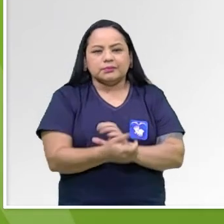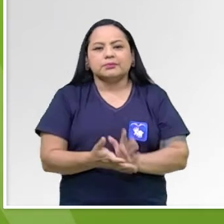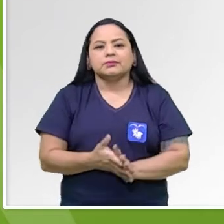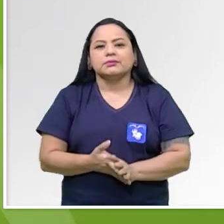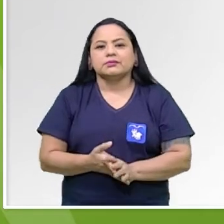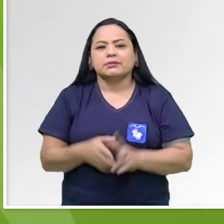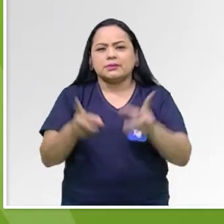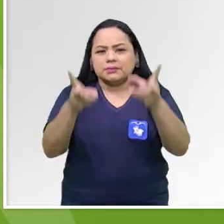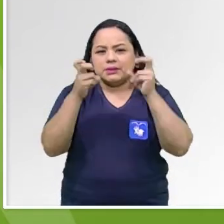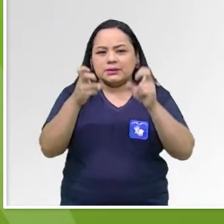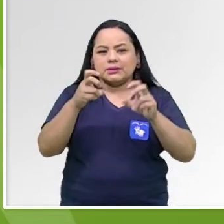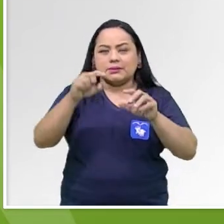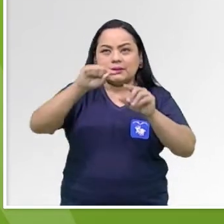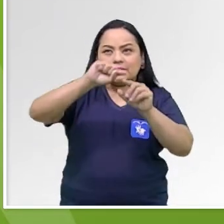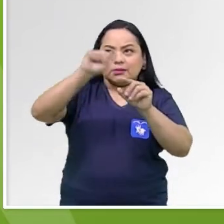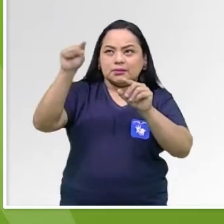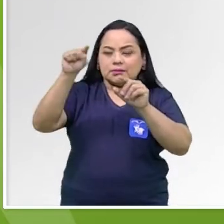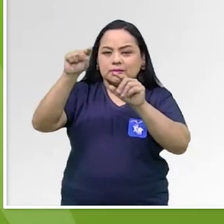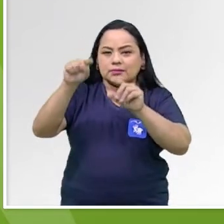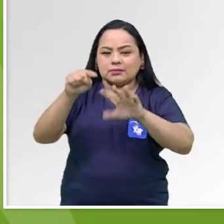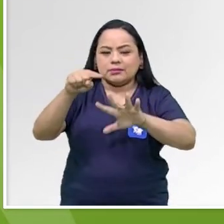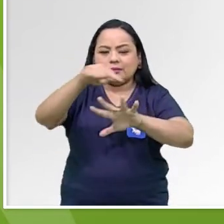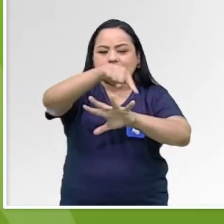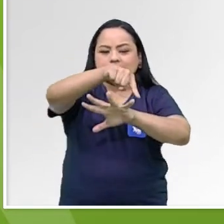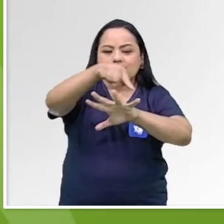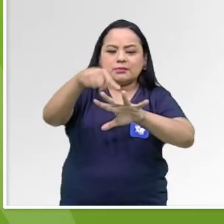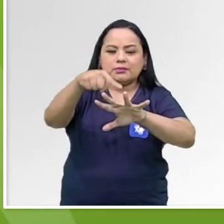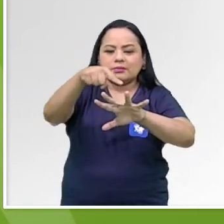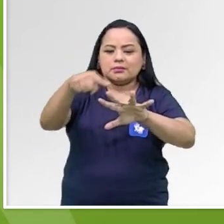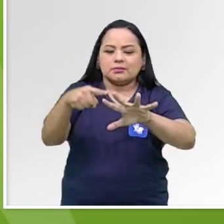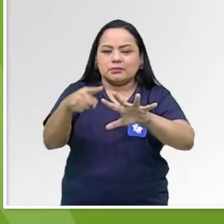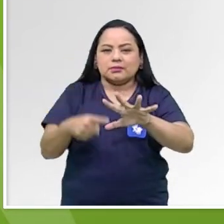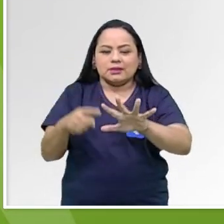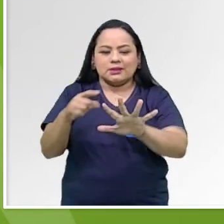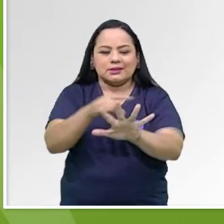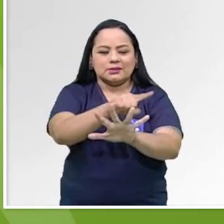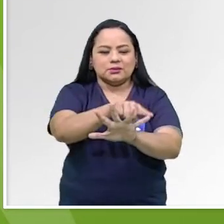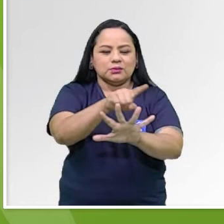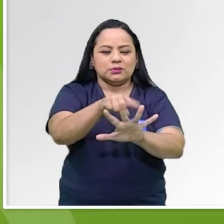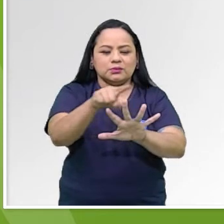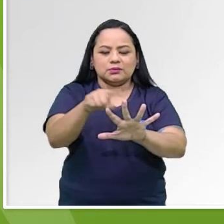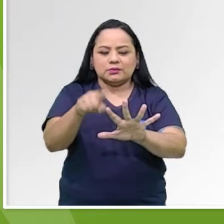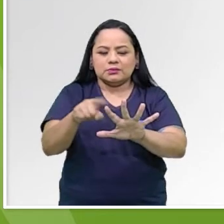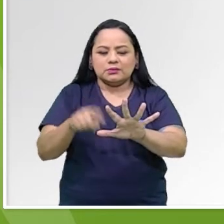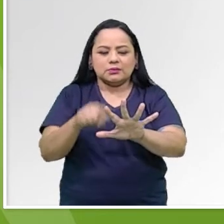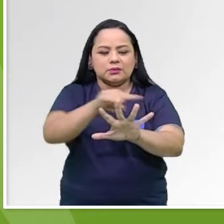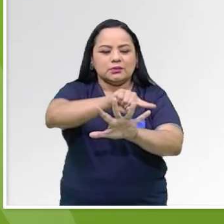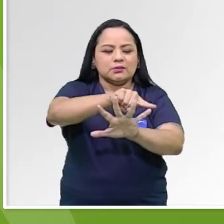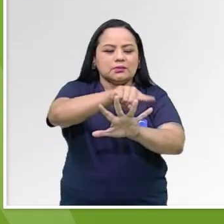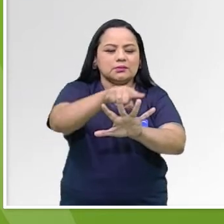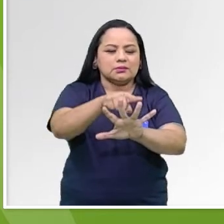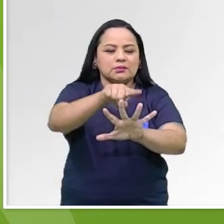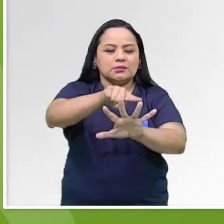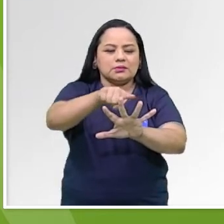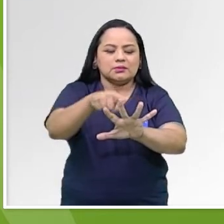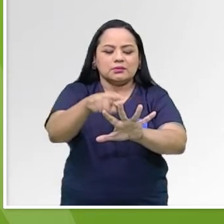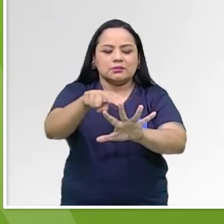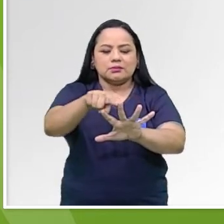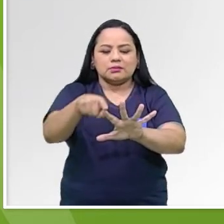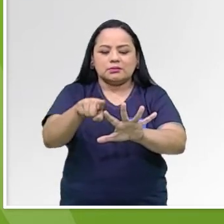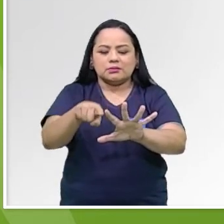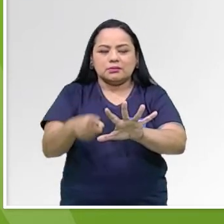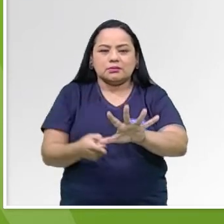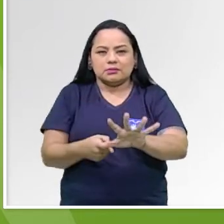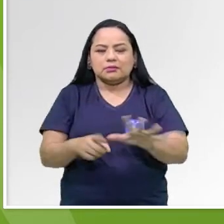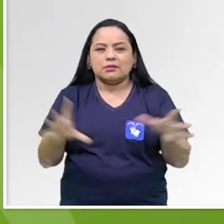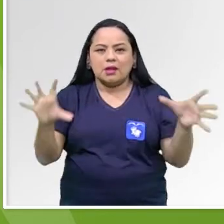podem ver que são espécies de dedos, né? Na verdade são 5, olha. E aí tem a membrana que vai